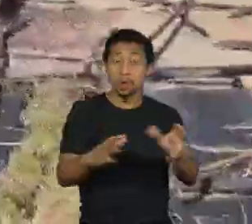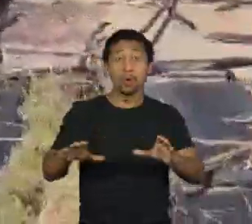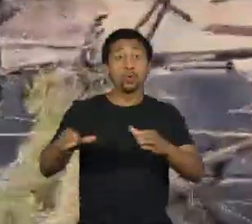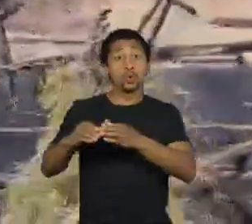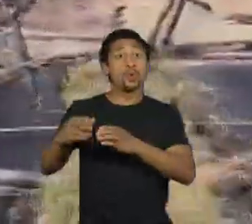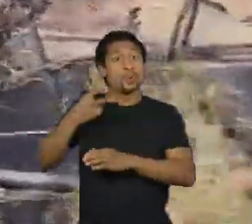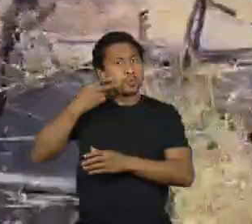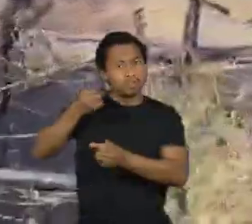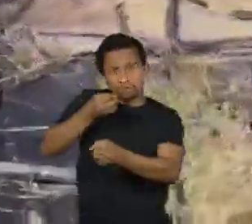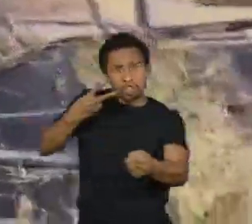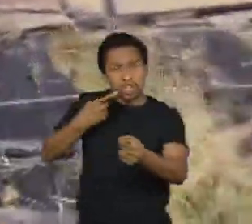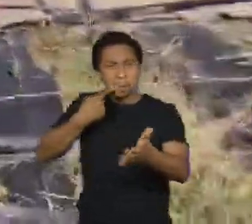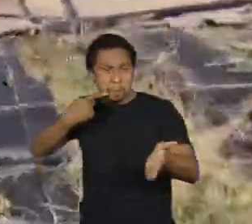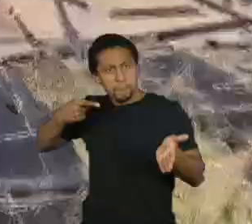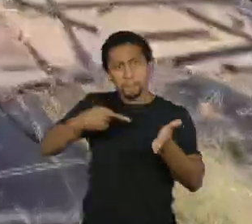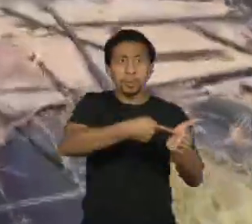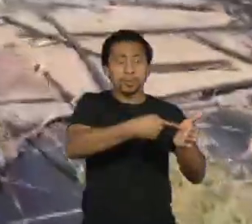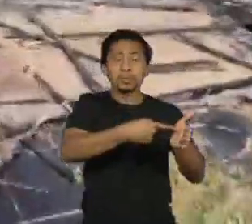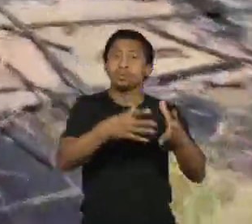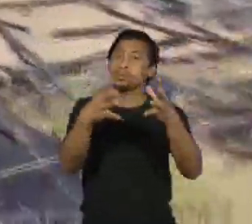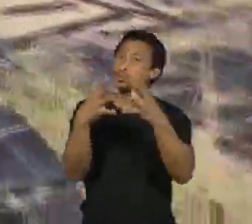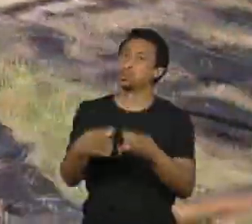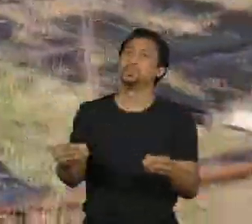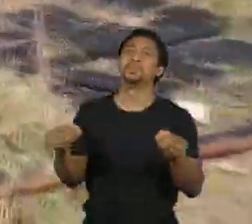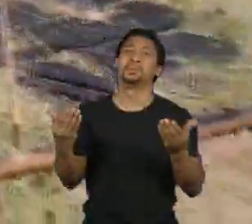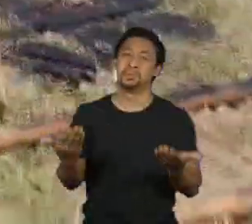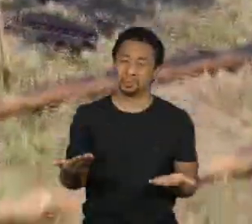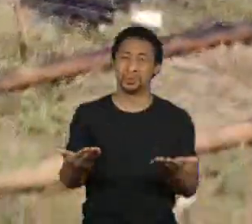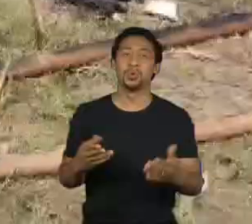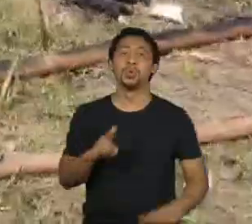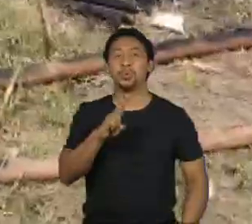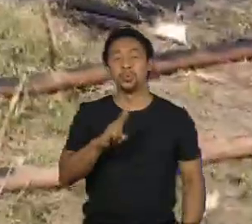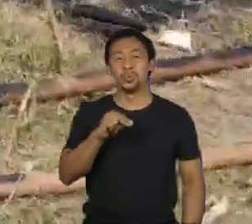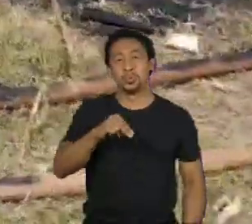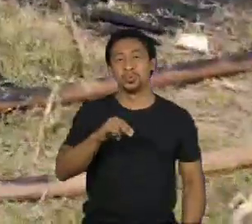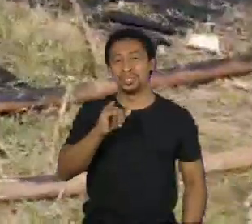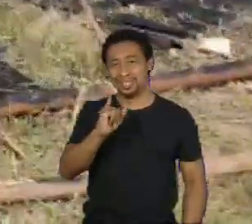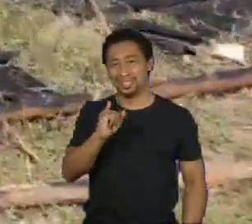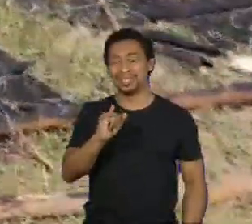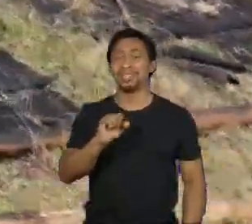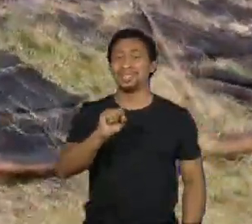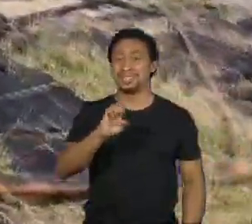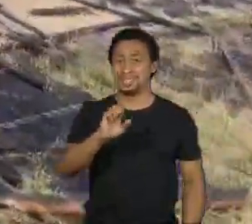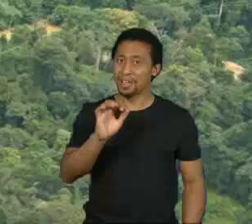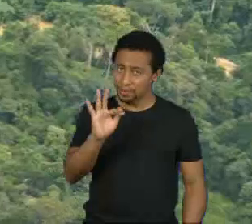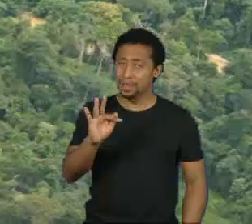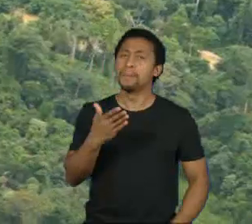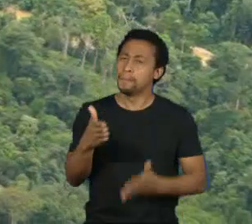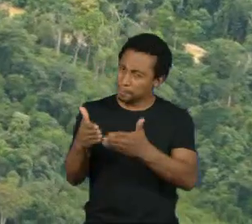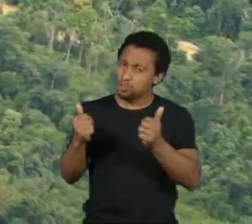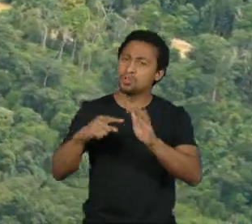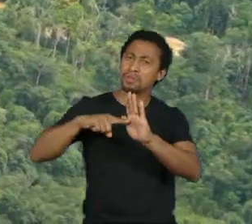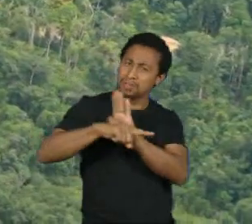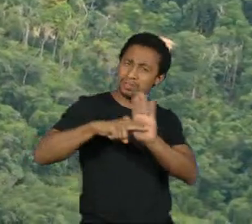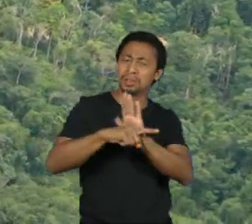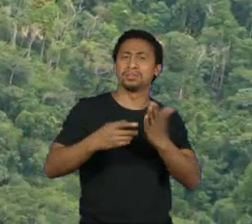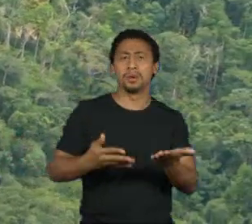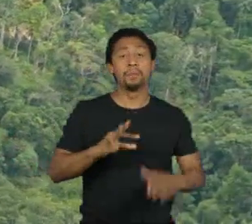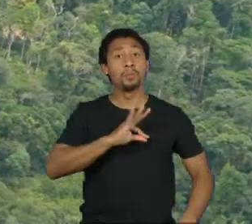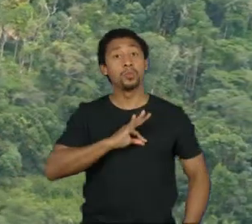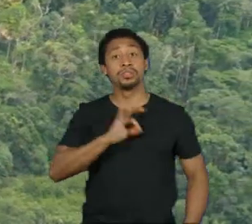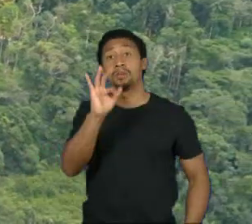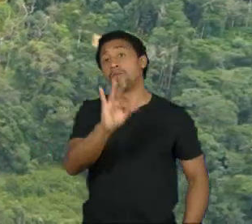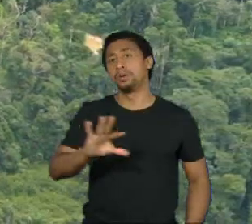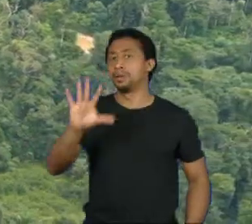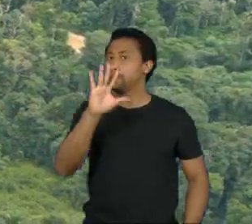sumiram. O Fundo da ONU para a Infância, UNICEF, pediu investigações. A Polícia Federal declarou não ter